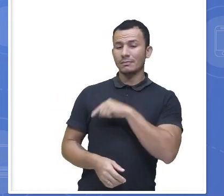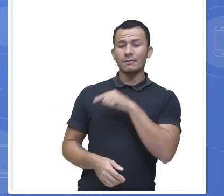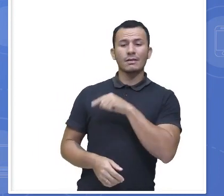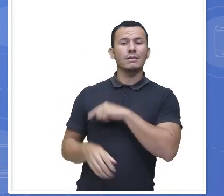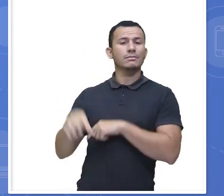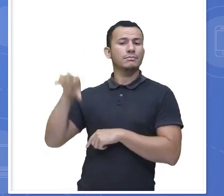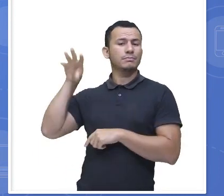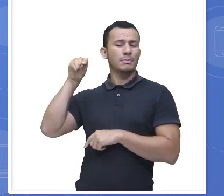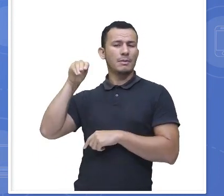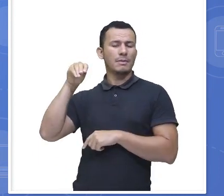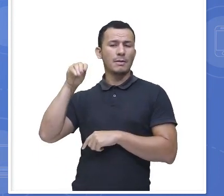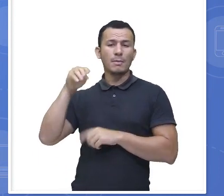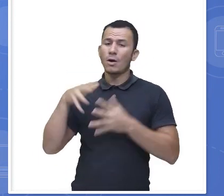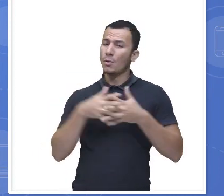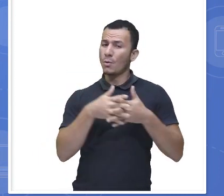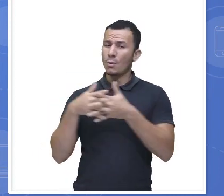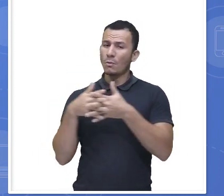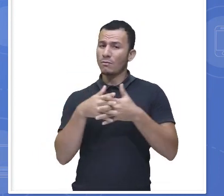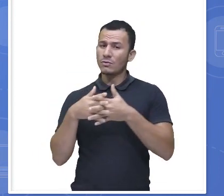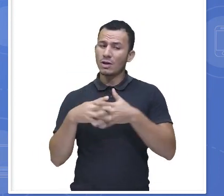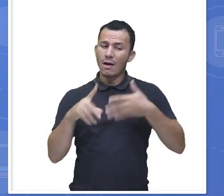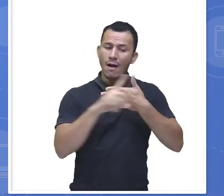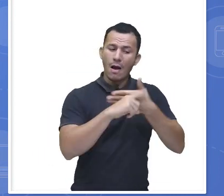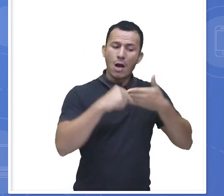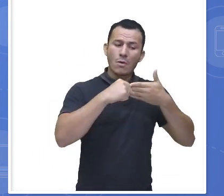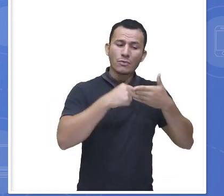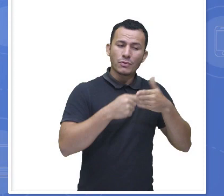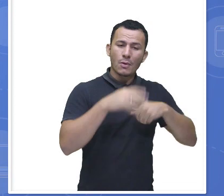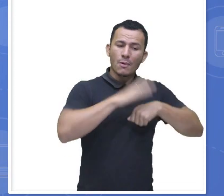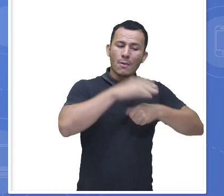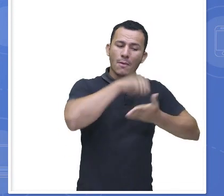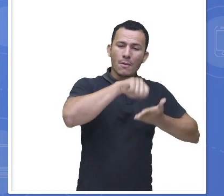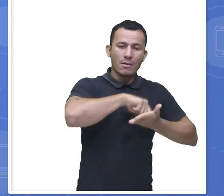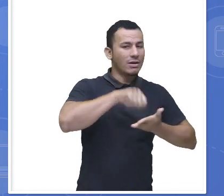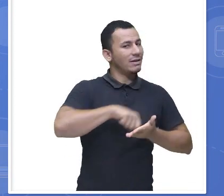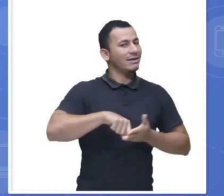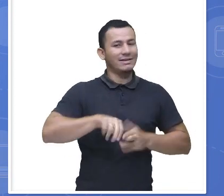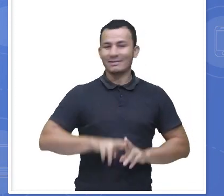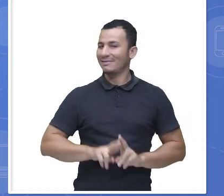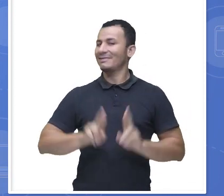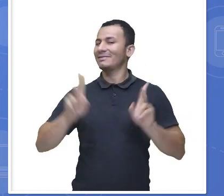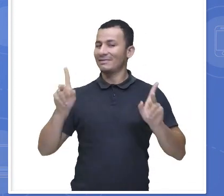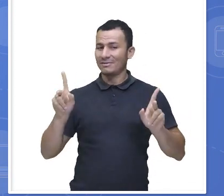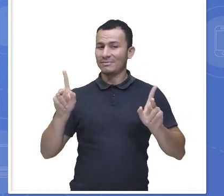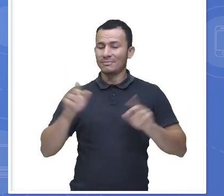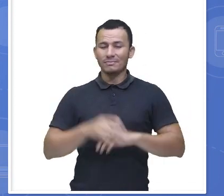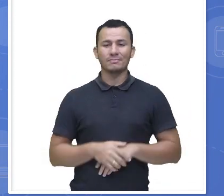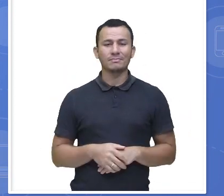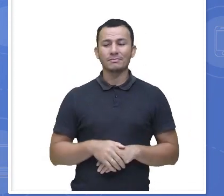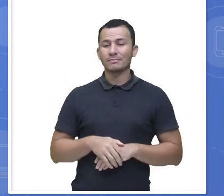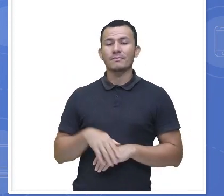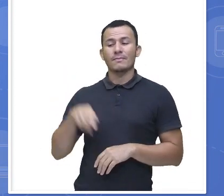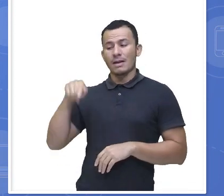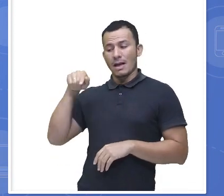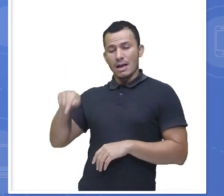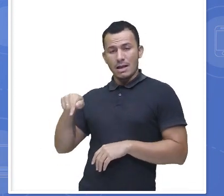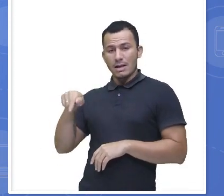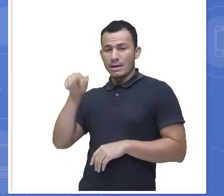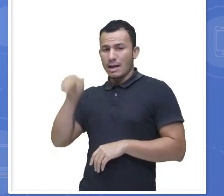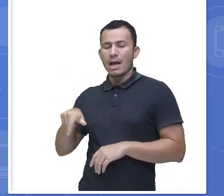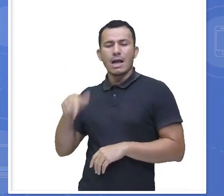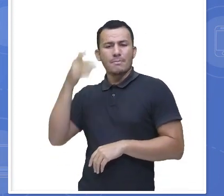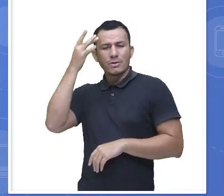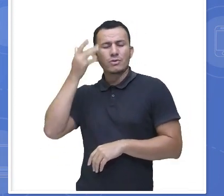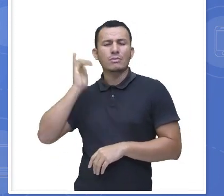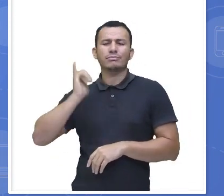ele não pode ser confundido com o autor do texto, com quem escreveu o texto, certo? Quem é o narrador? É aquele eu que está